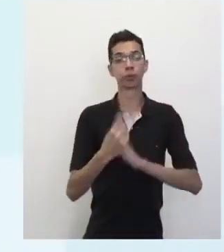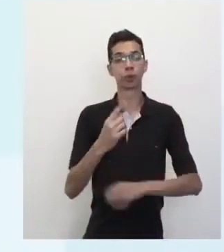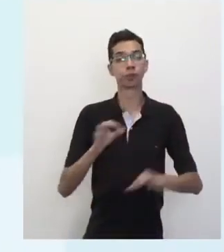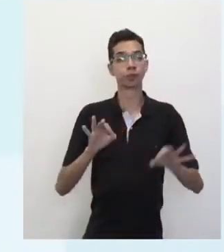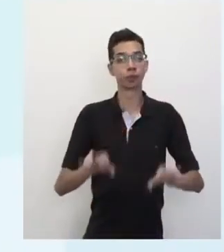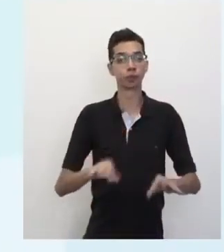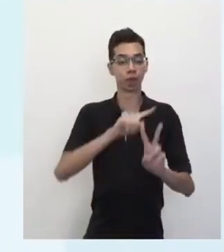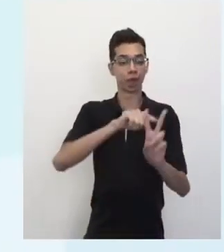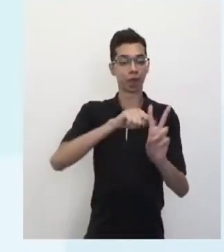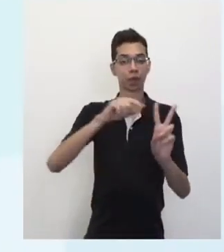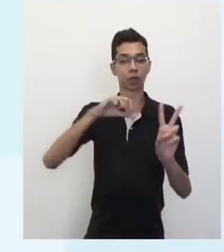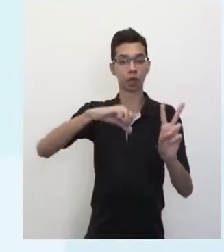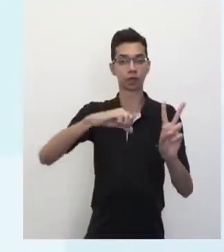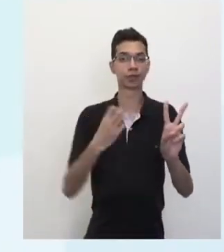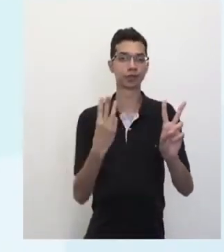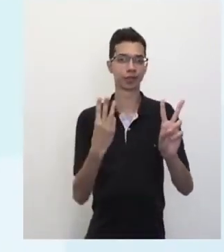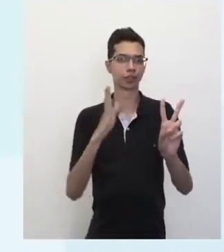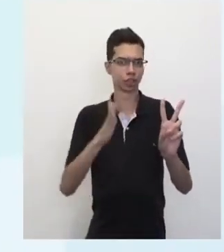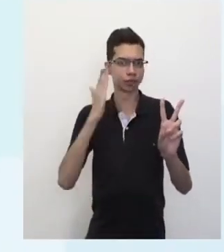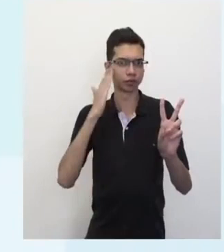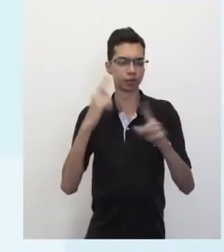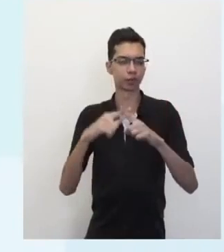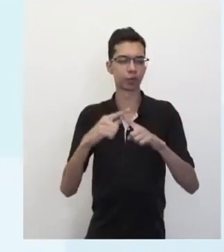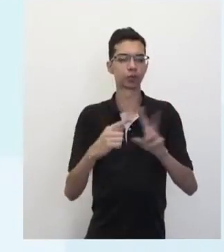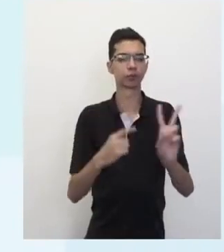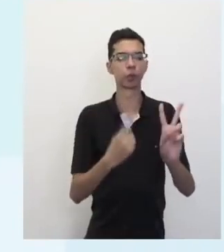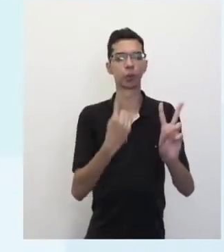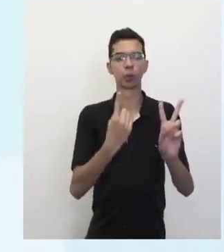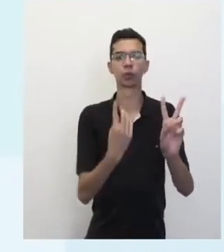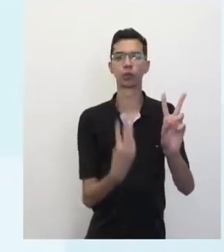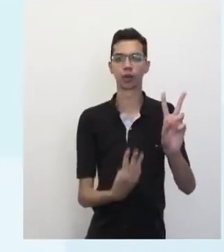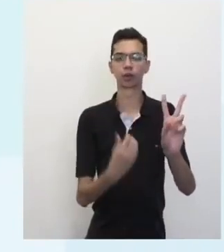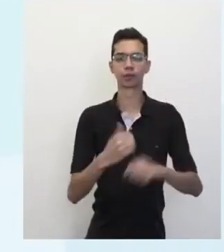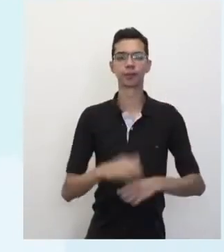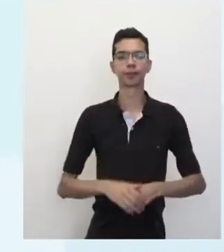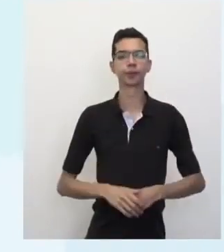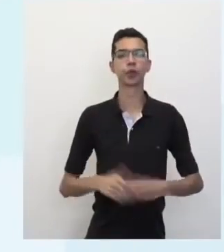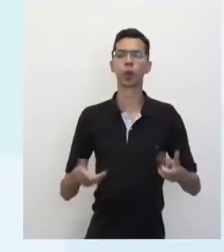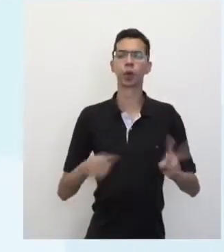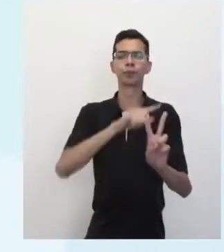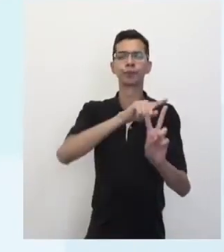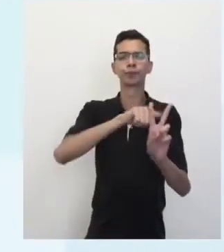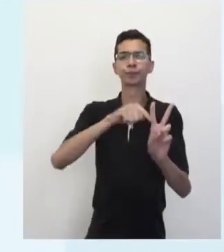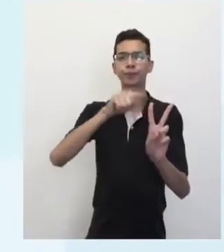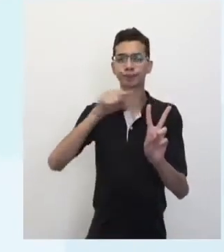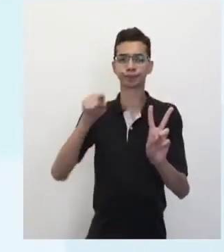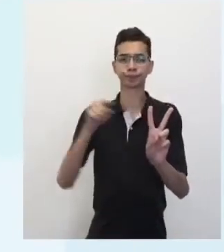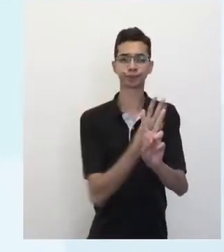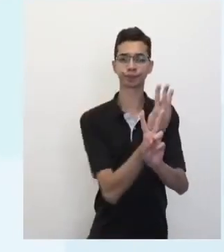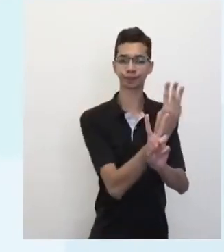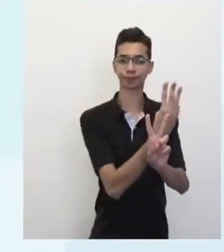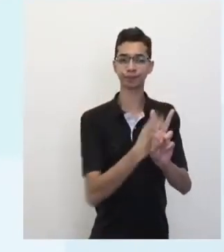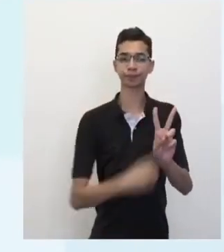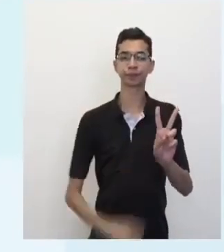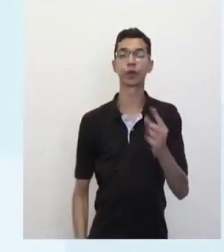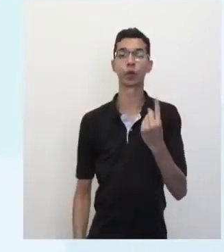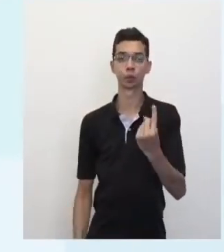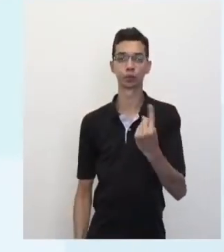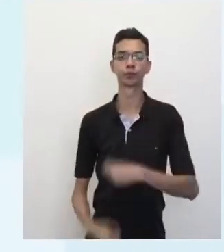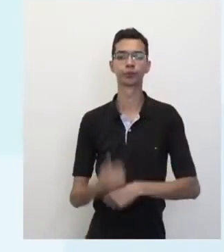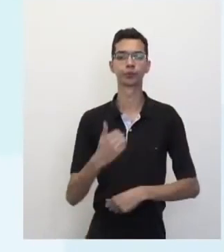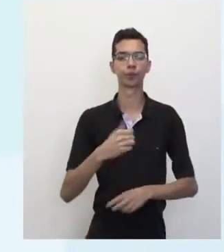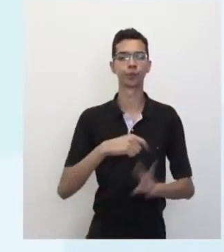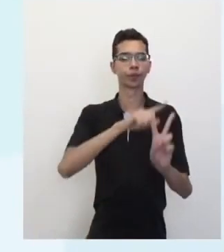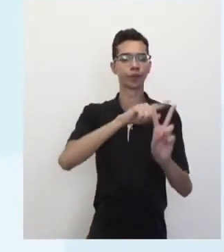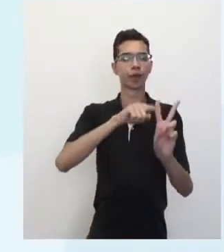3. Beleza, já sei. Raiz cúbica de 1, ó, é 1, raiz cúbica de 27 é 3.